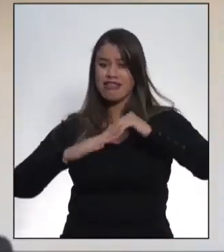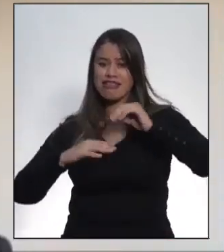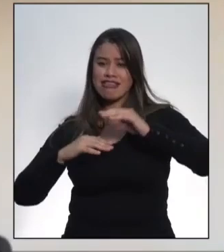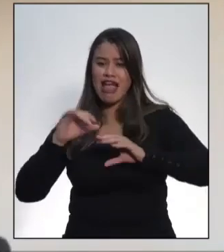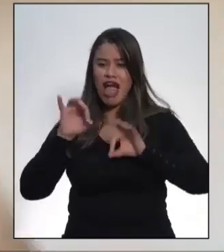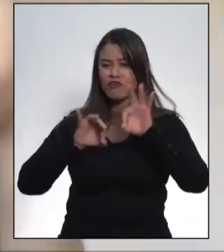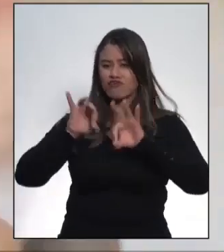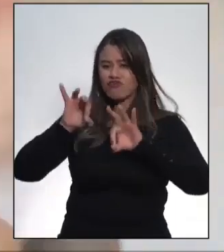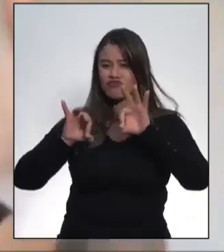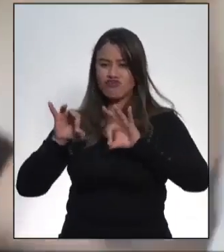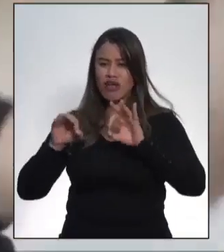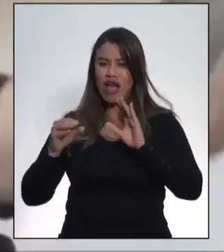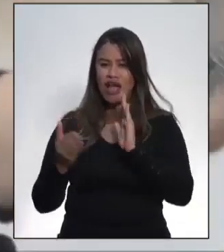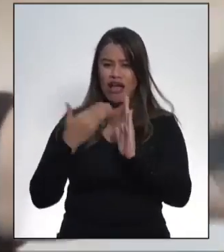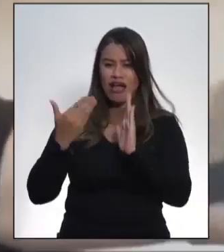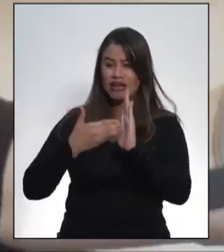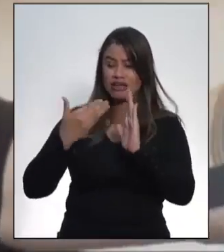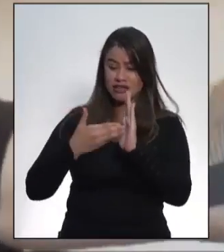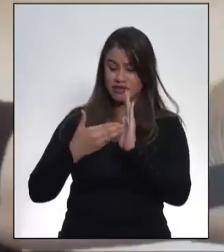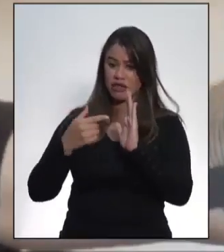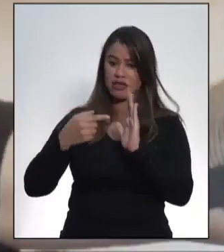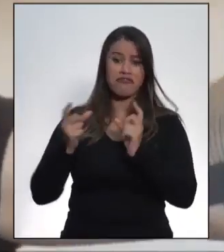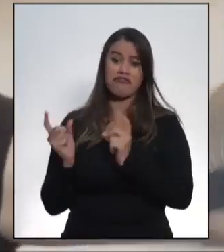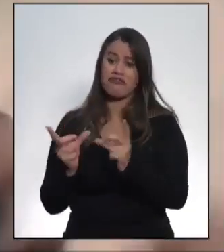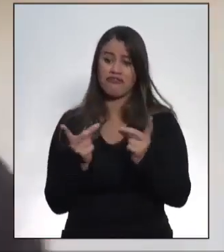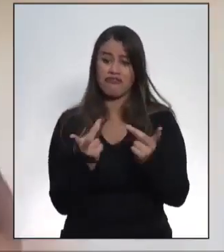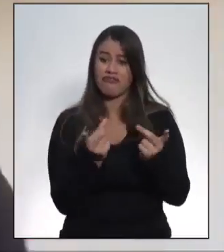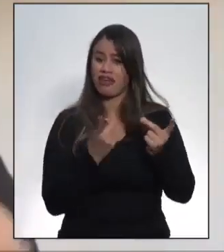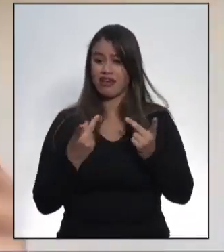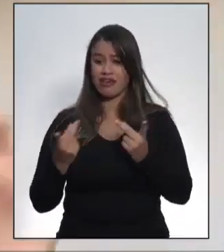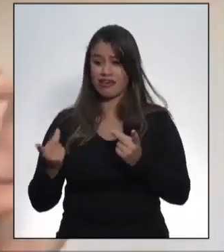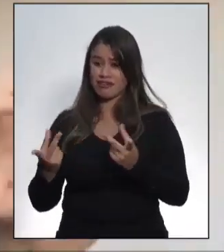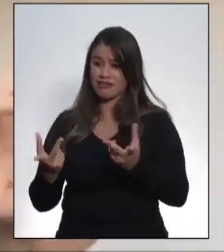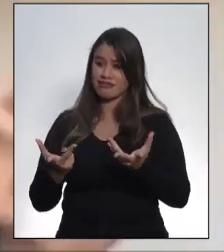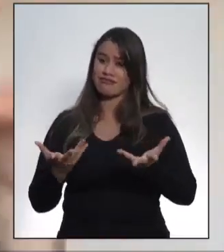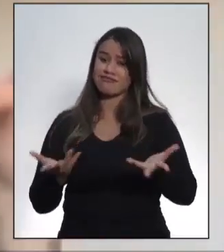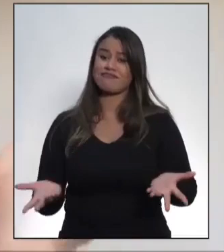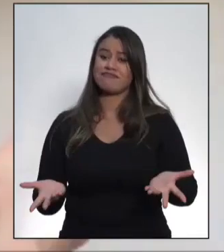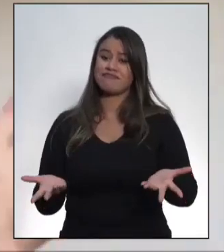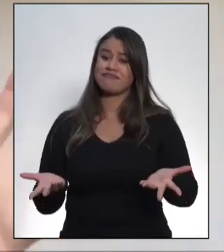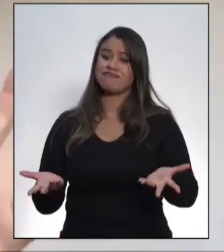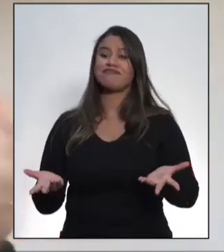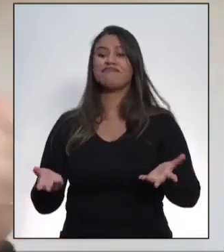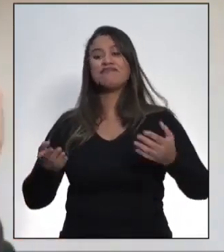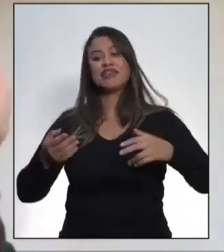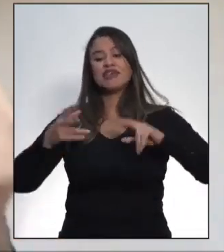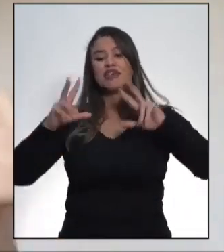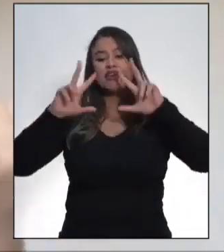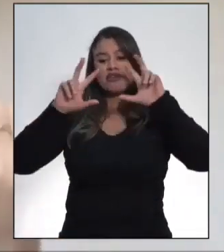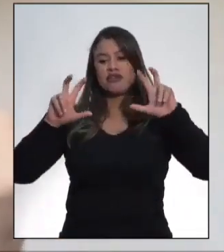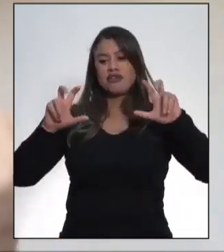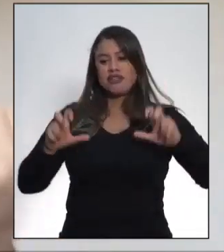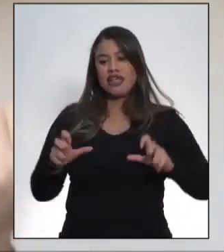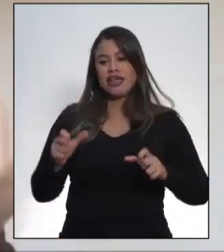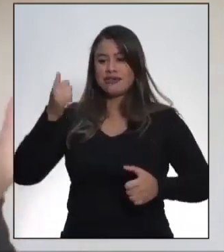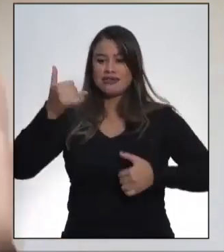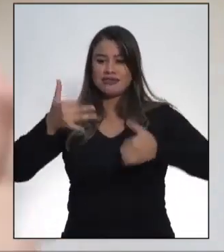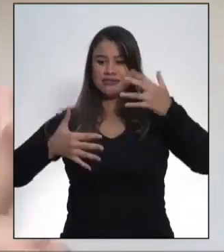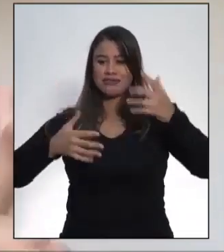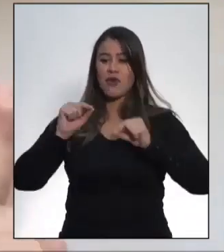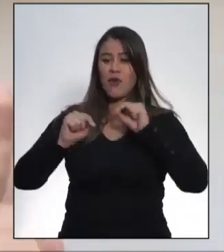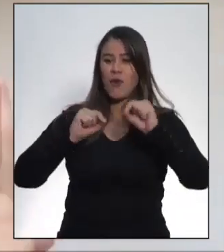montam um livro e vendem um livro dessas fotos. Então, repara que todos os temas que eu mencionei, o que vai ser a foto?